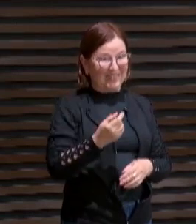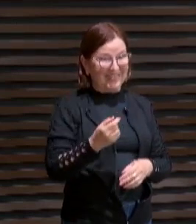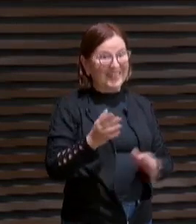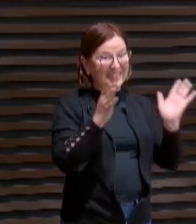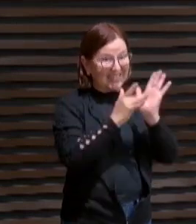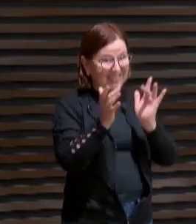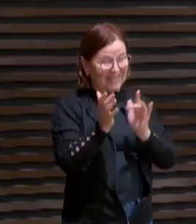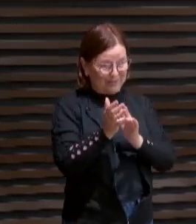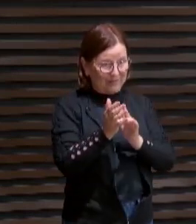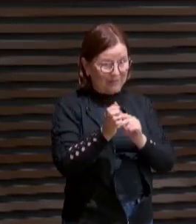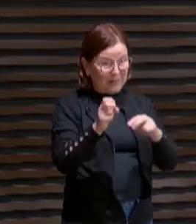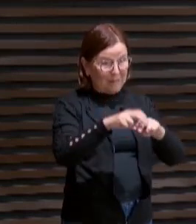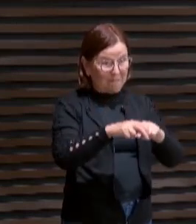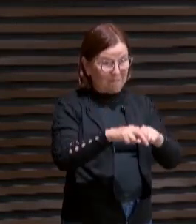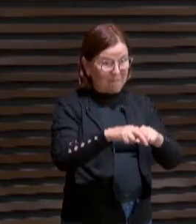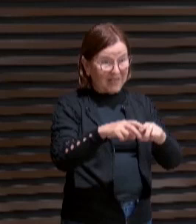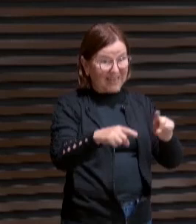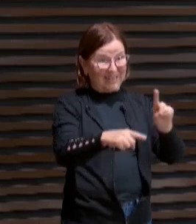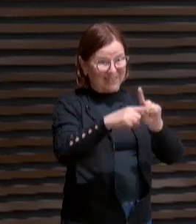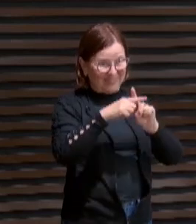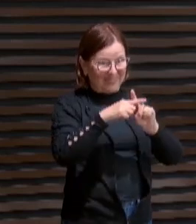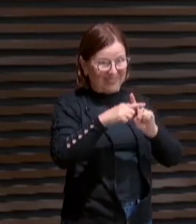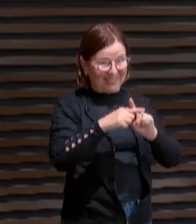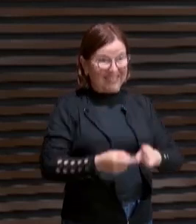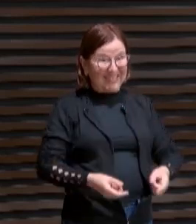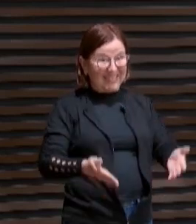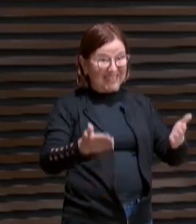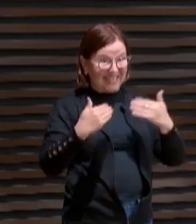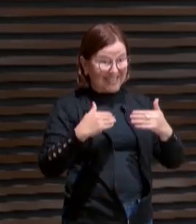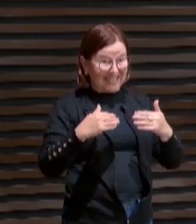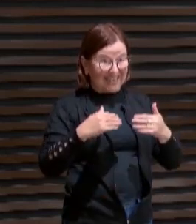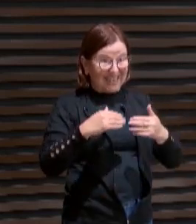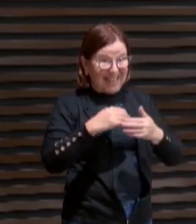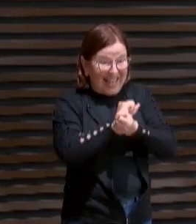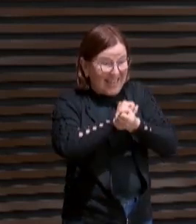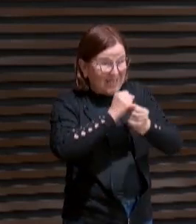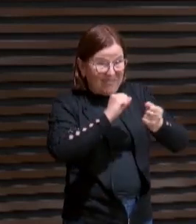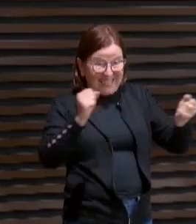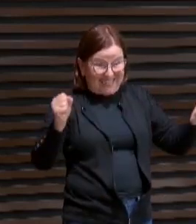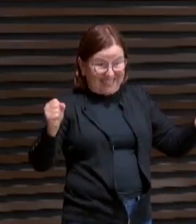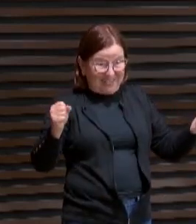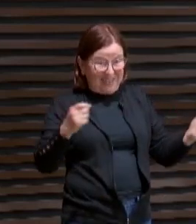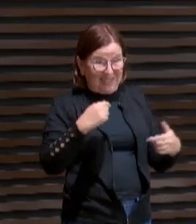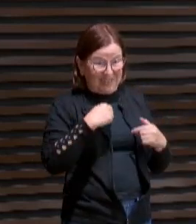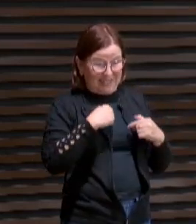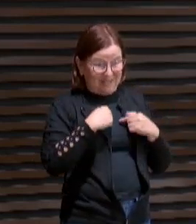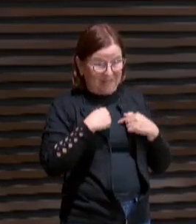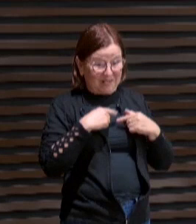cruz, trazer a graça da libertação deste crápula que está aqui pregando hoje à